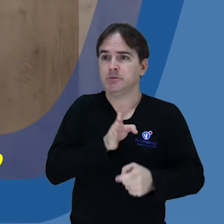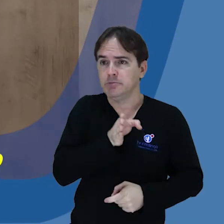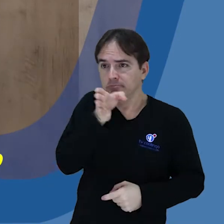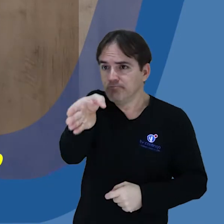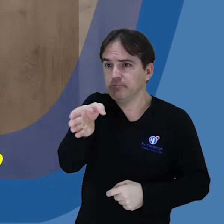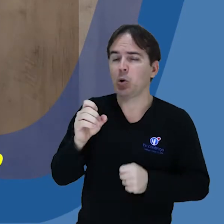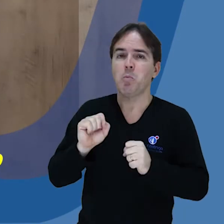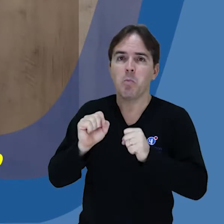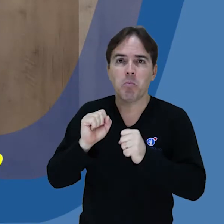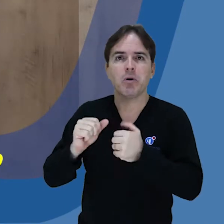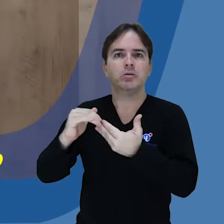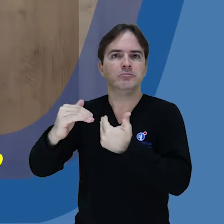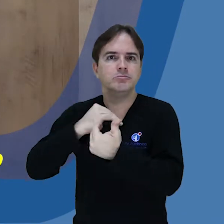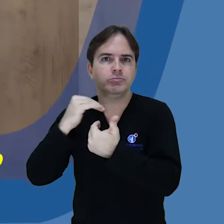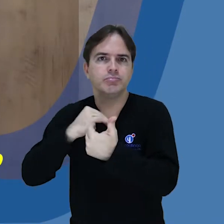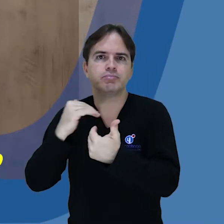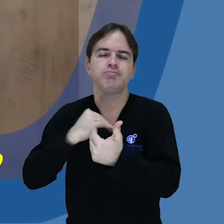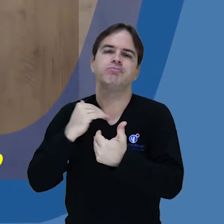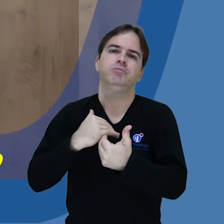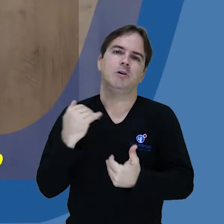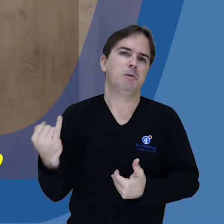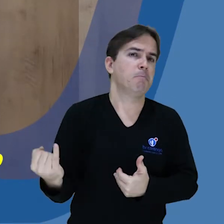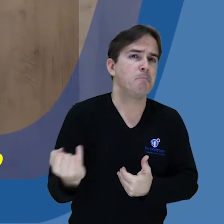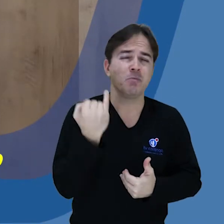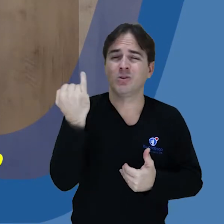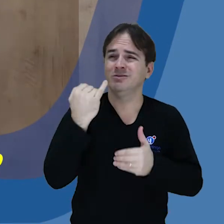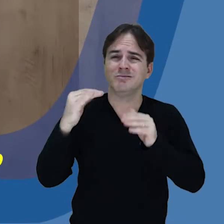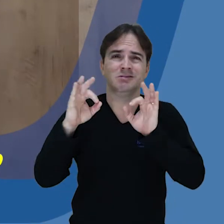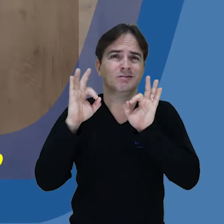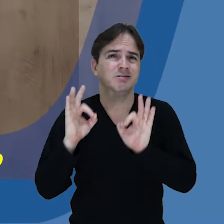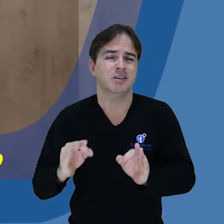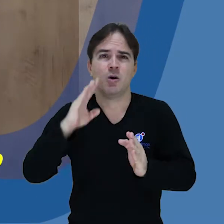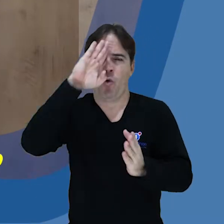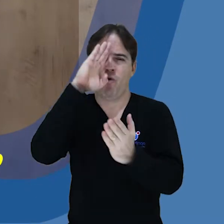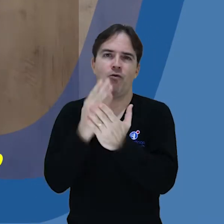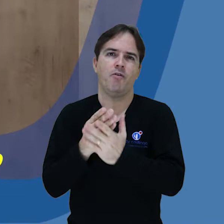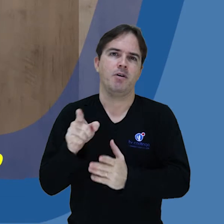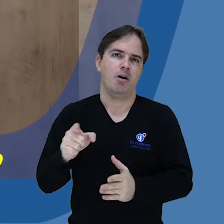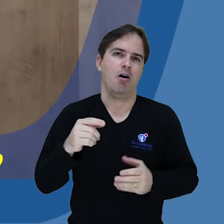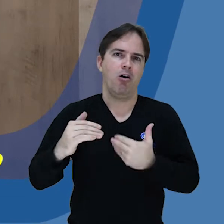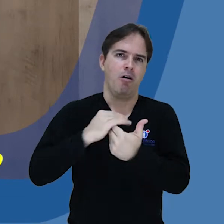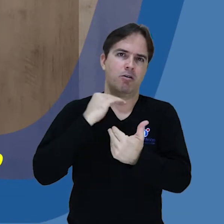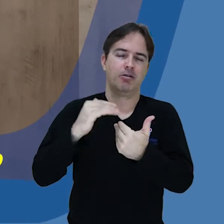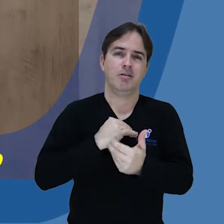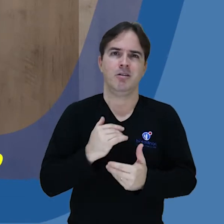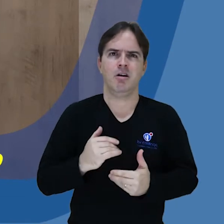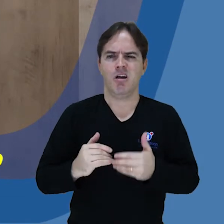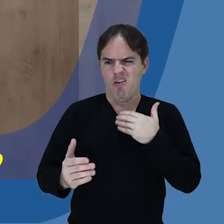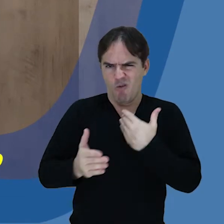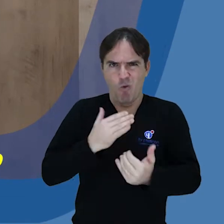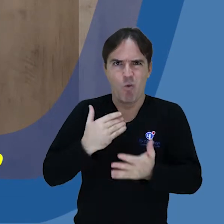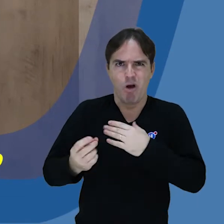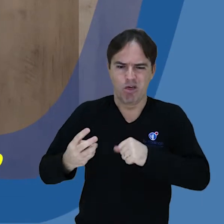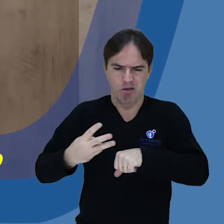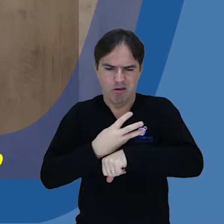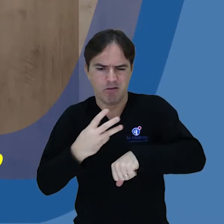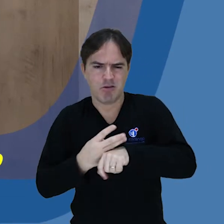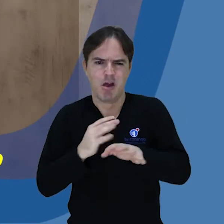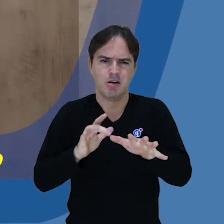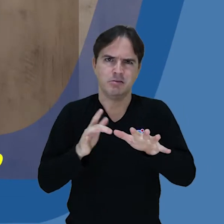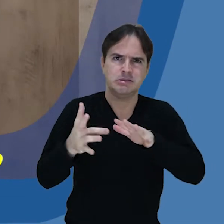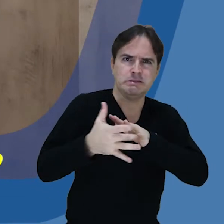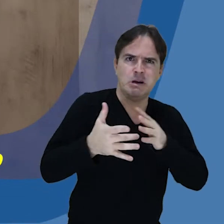seja, nós precisamos ter esse tipo de orientação específica, orientação confiável, não orientação que foi passada em grupos de redes